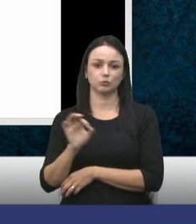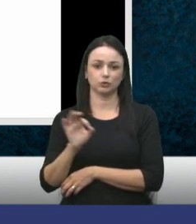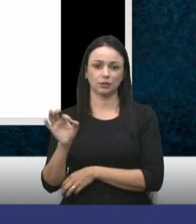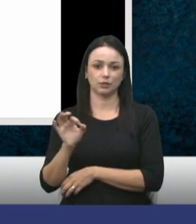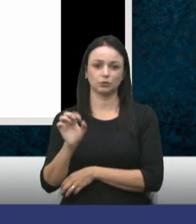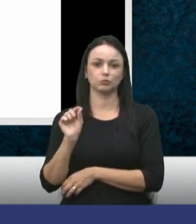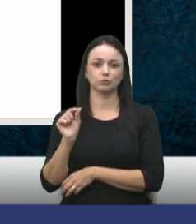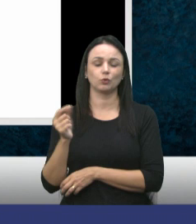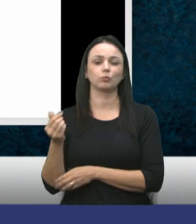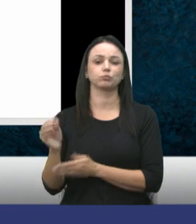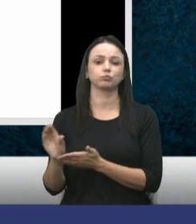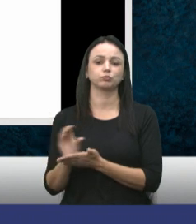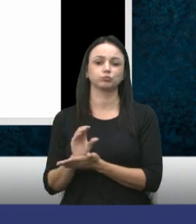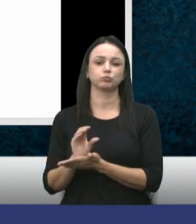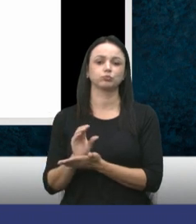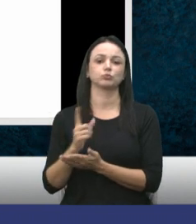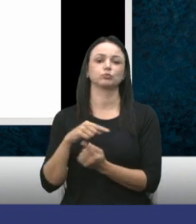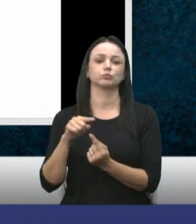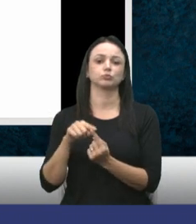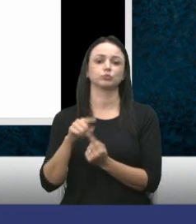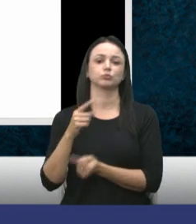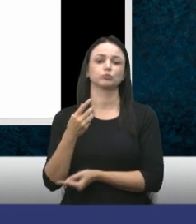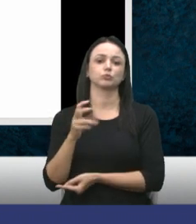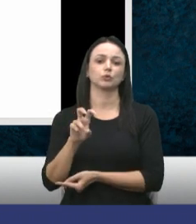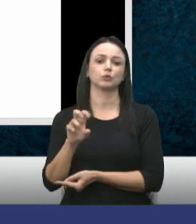22,51% da receita prevista de